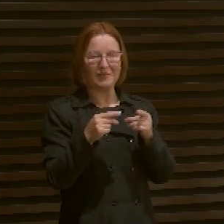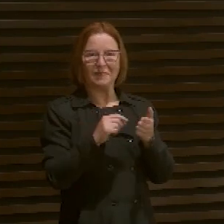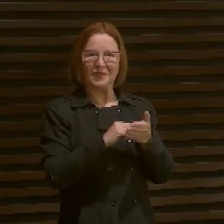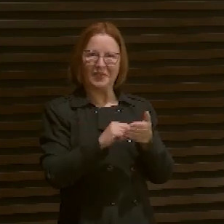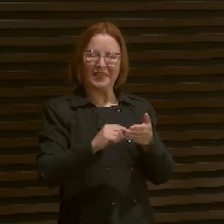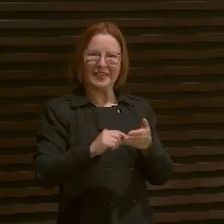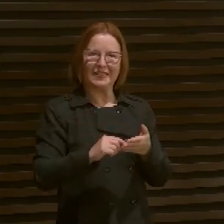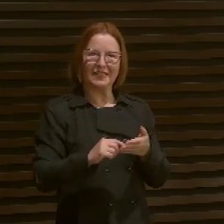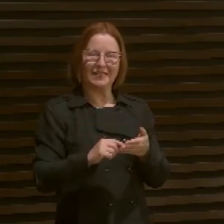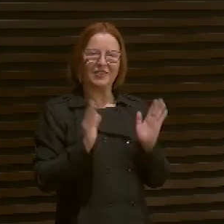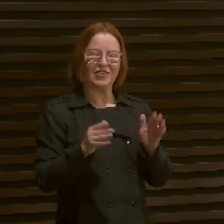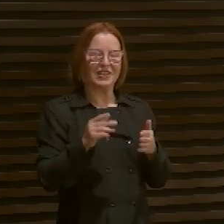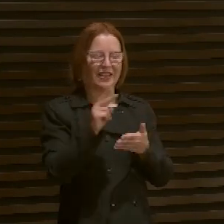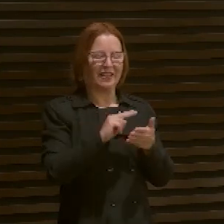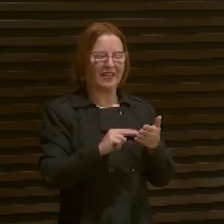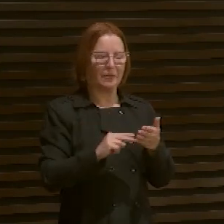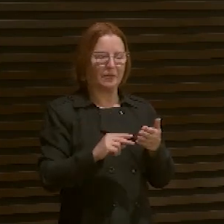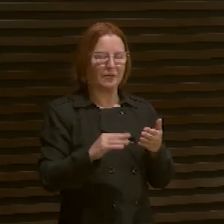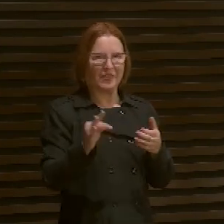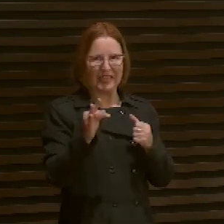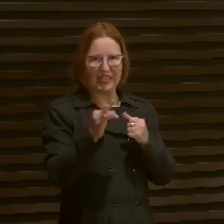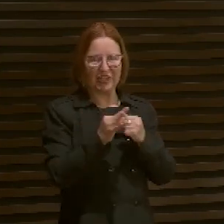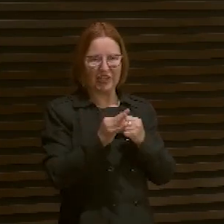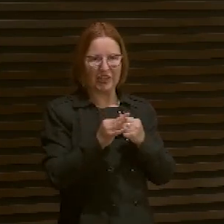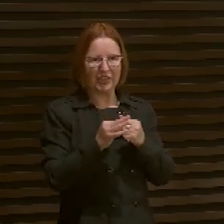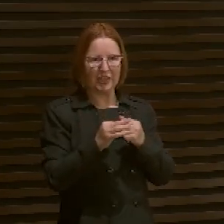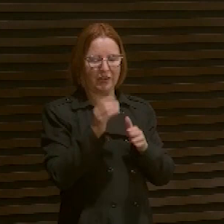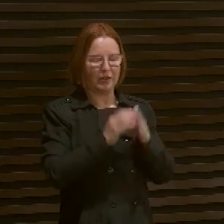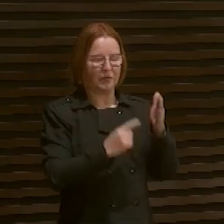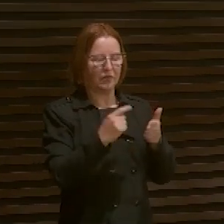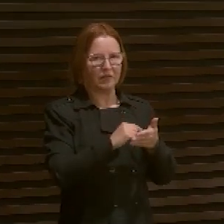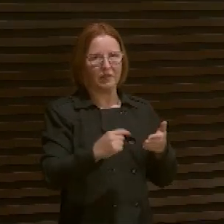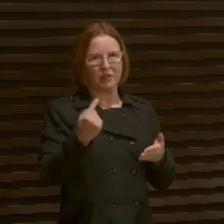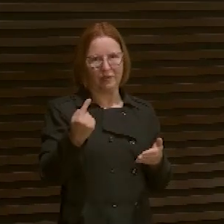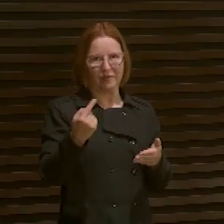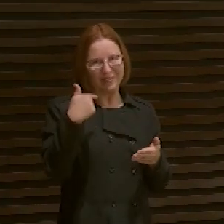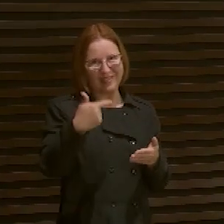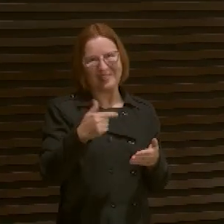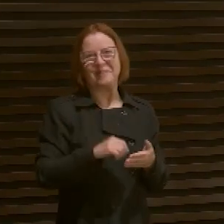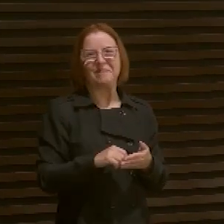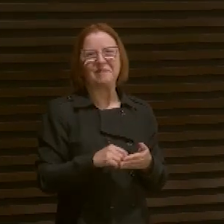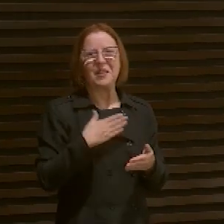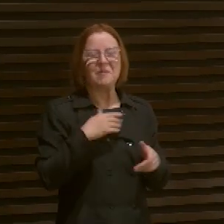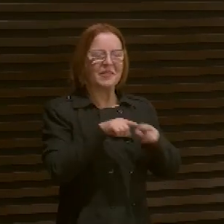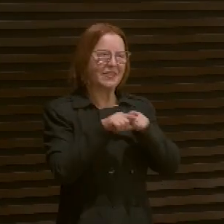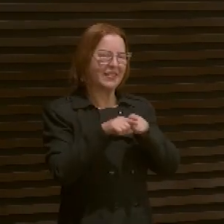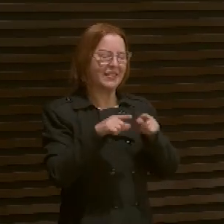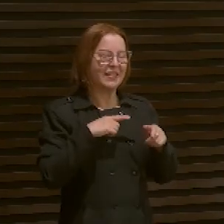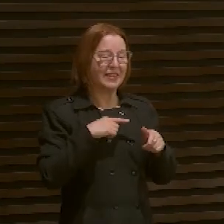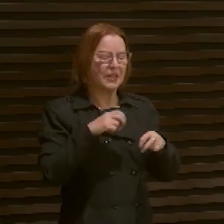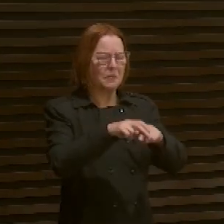nele? Tiago 1, 2. Diz assim: meus irmãos, tende por motivo de